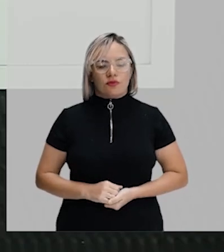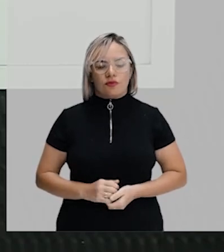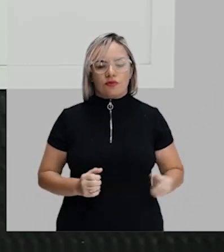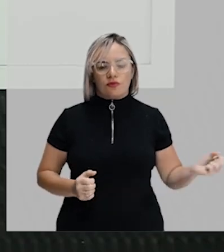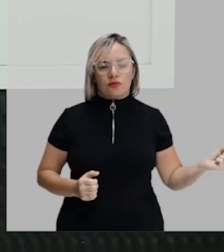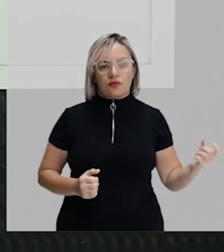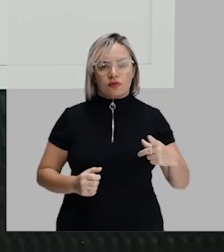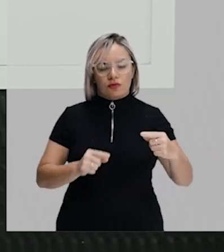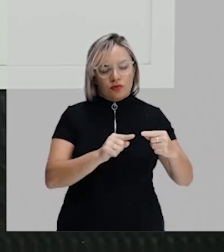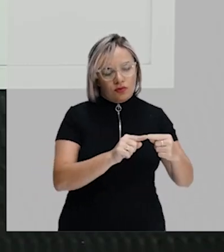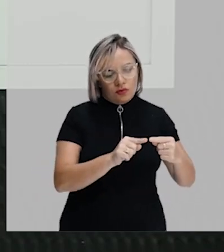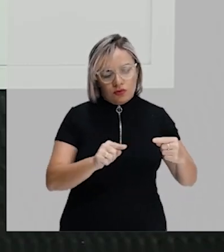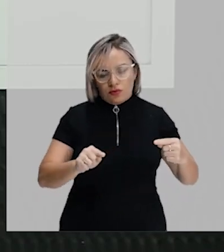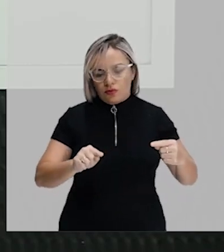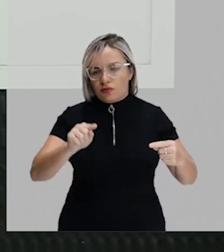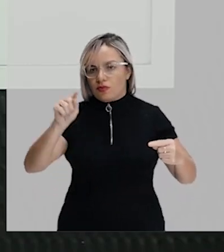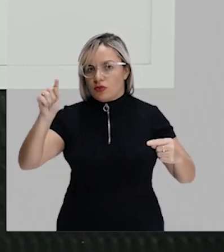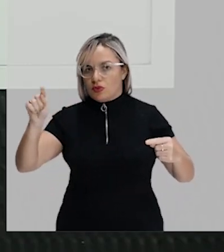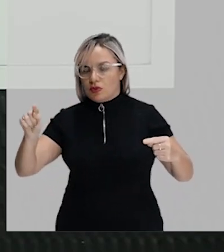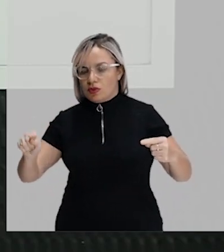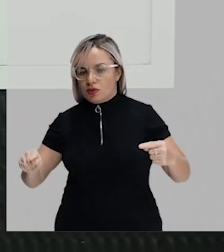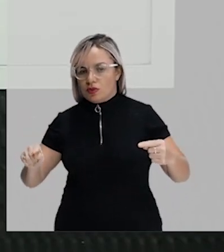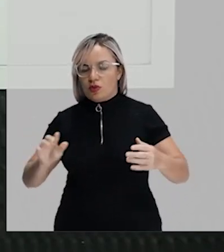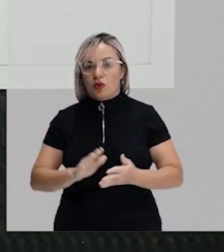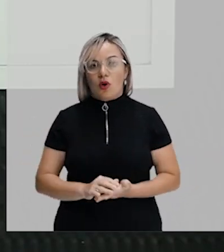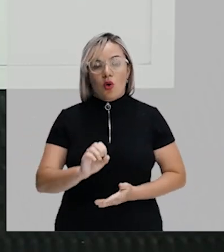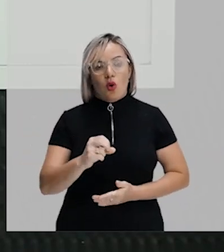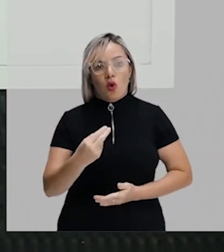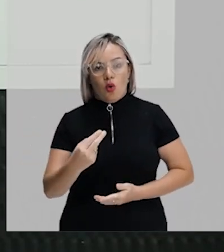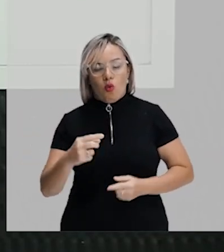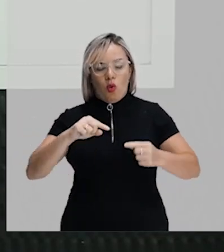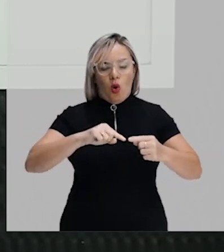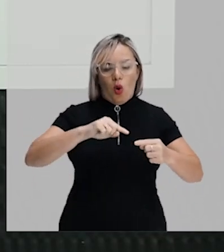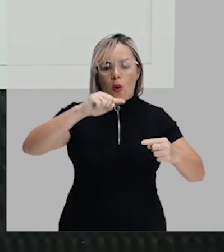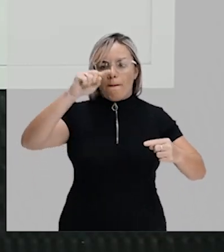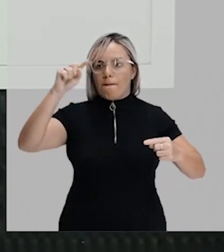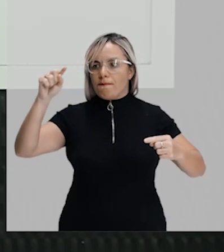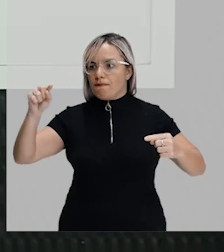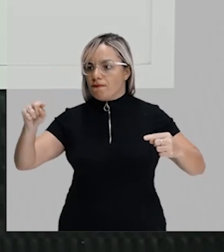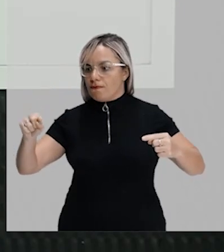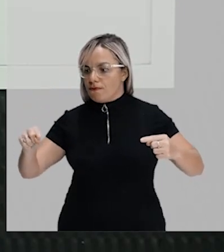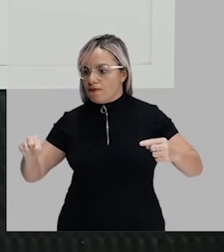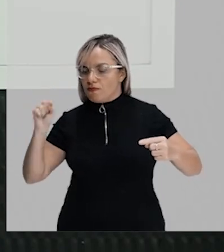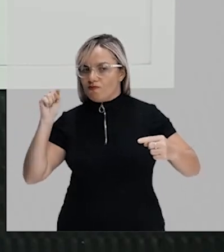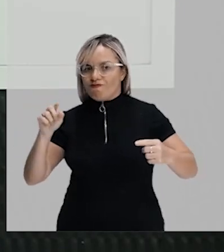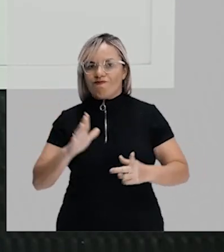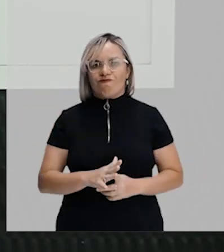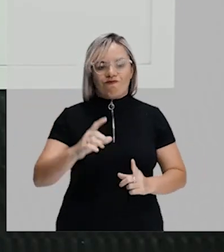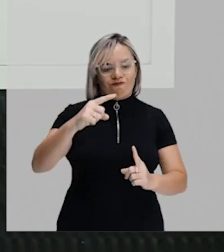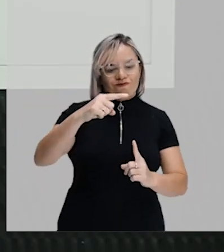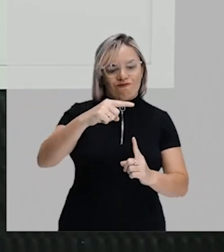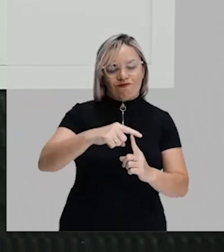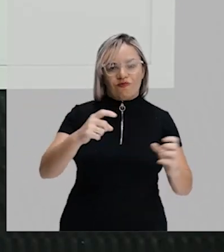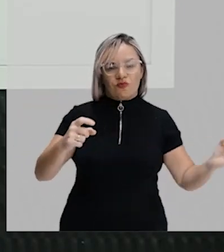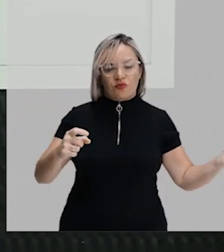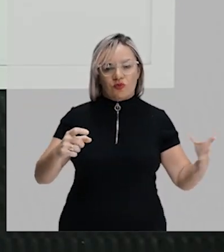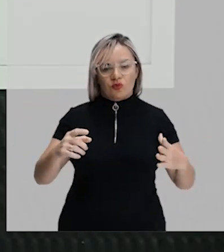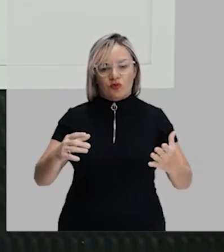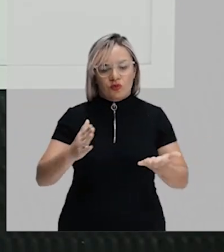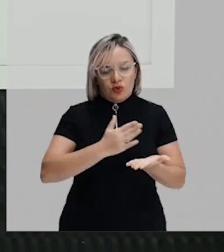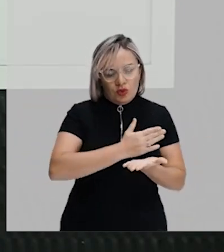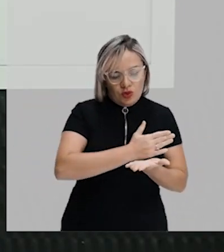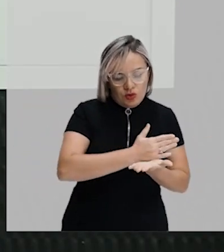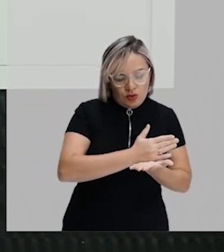lançamento bidimensional, ou também chamado de lançamento oblíquo, tá certo? É aquele tipo de lançamento que inicia no